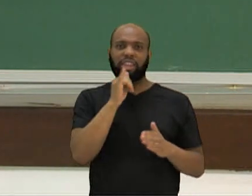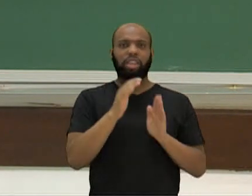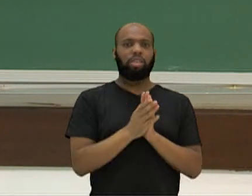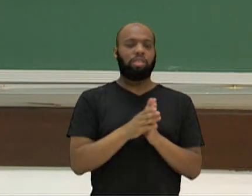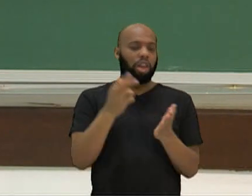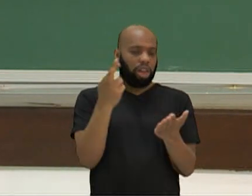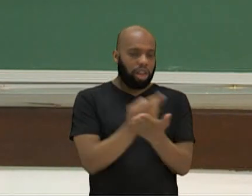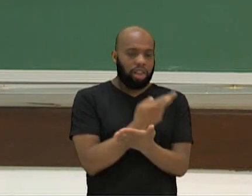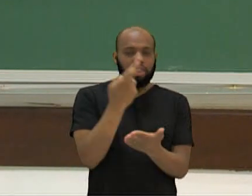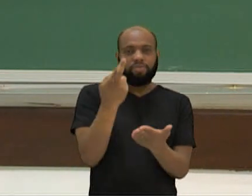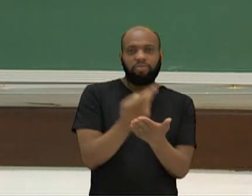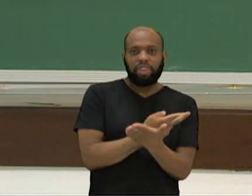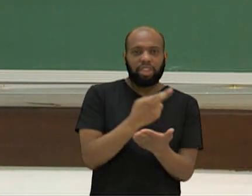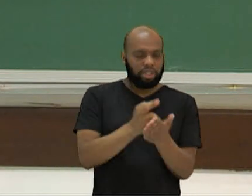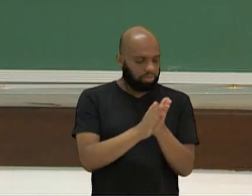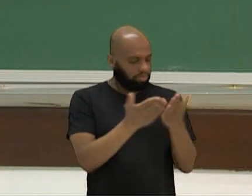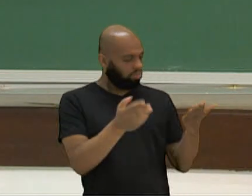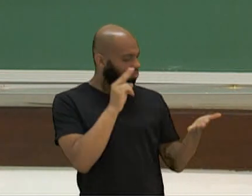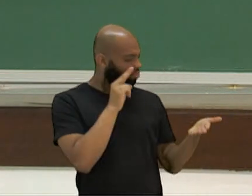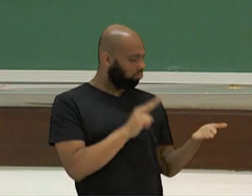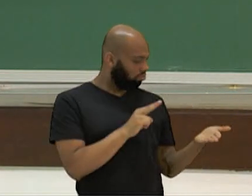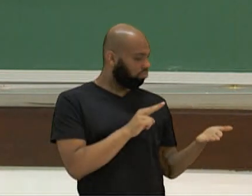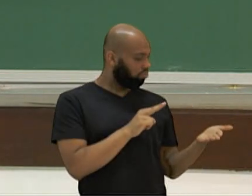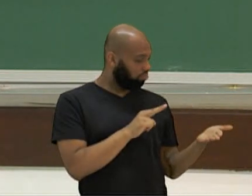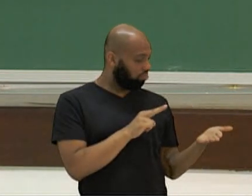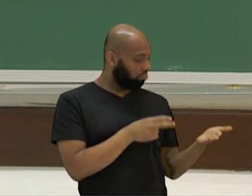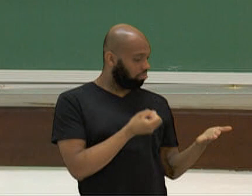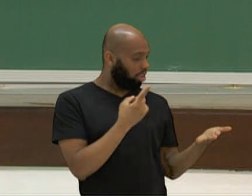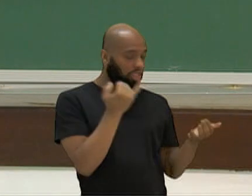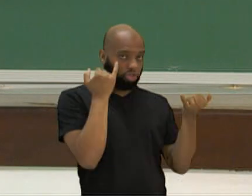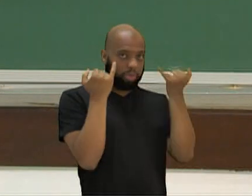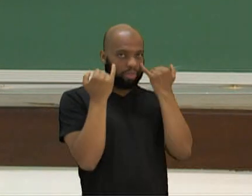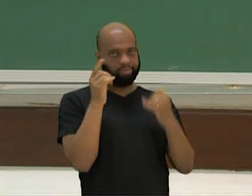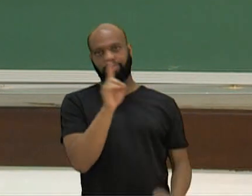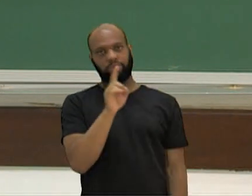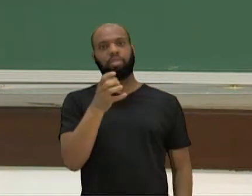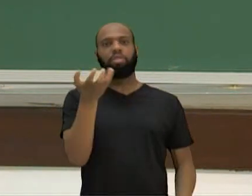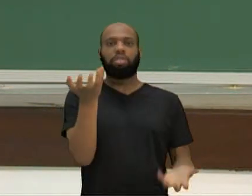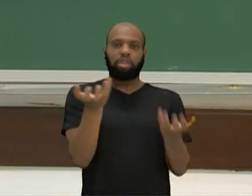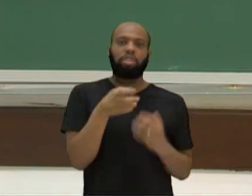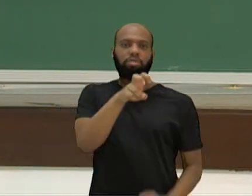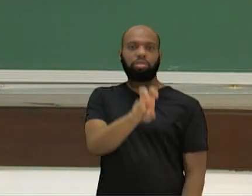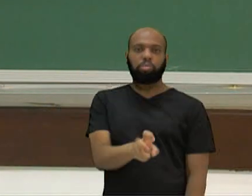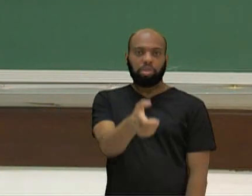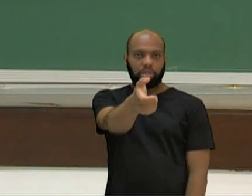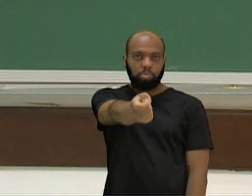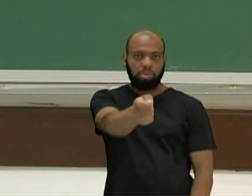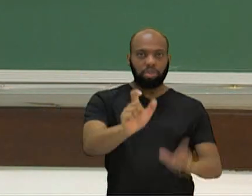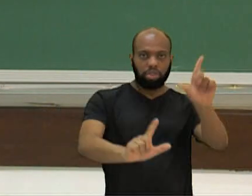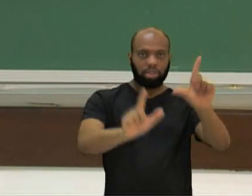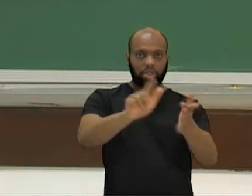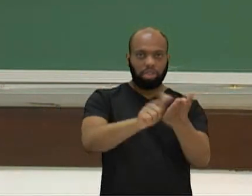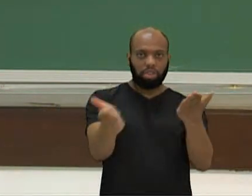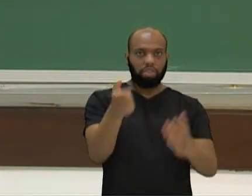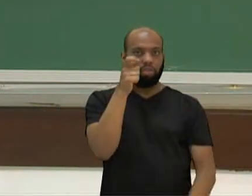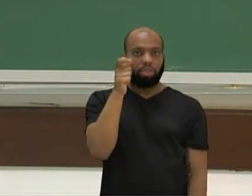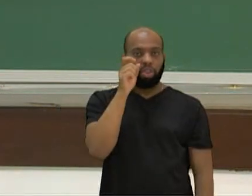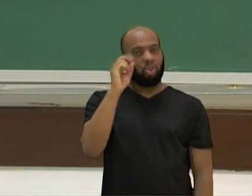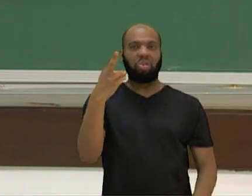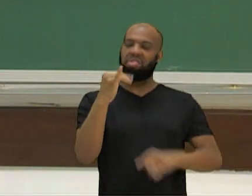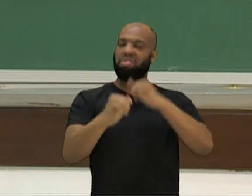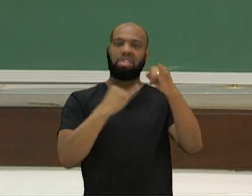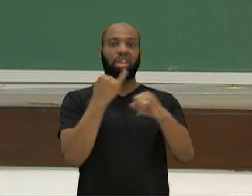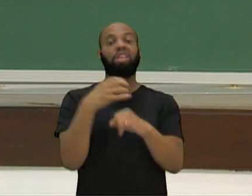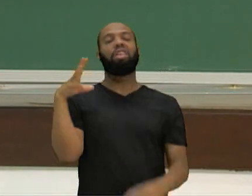uma revista periódica de estudos acadêmicos para saber de informação. A gente vai ligar a TV, vai assistir o jornal ali, ou vai ver na internet,